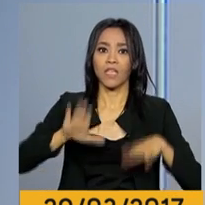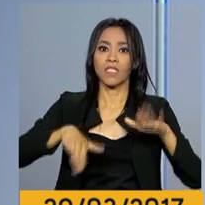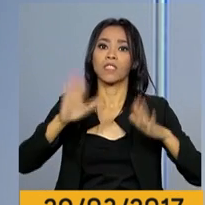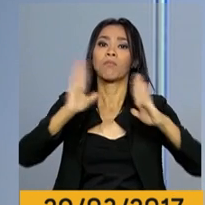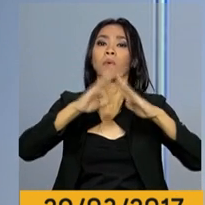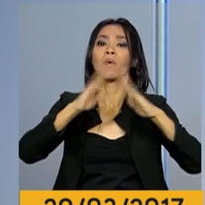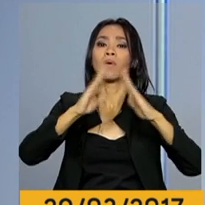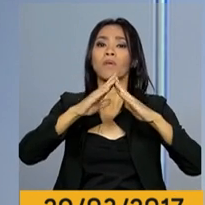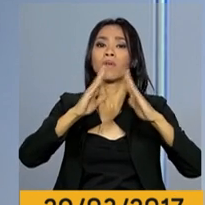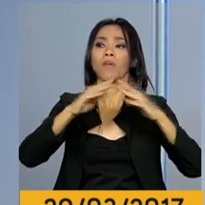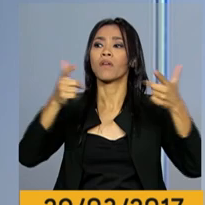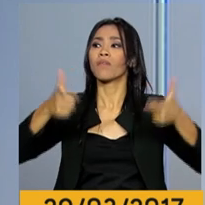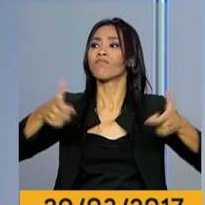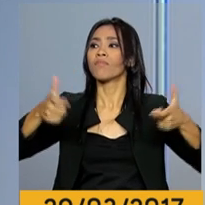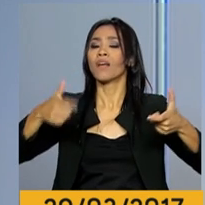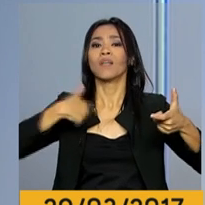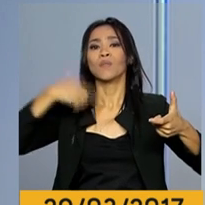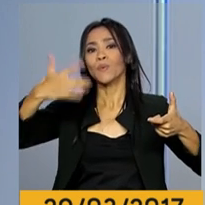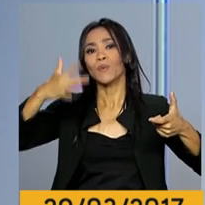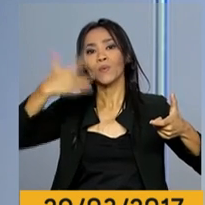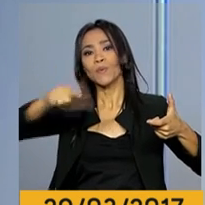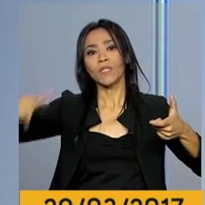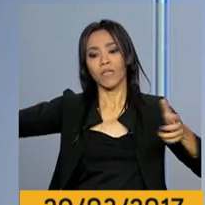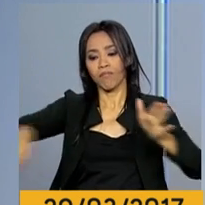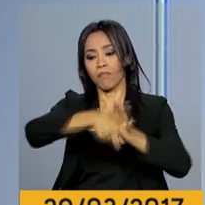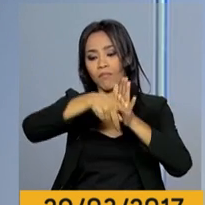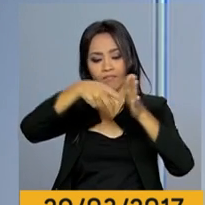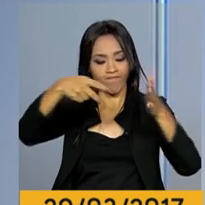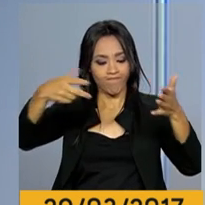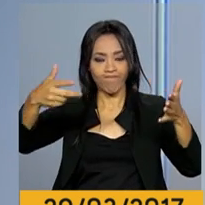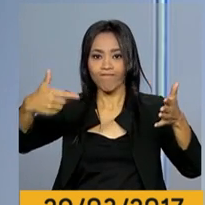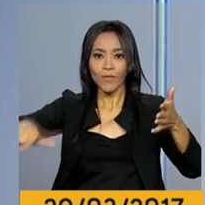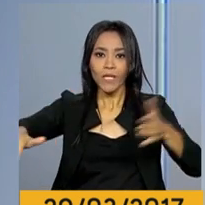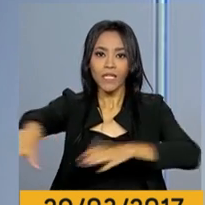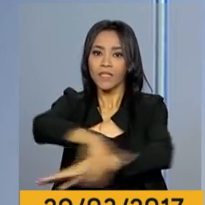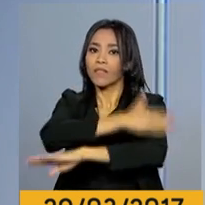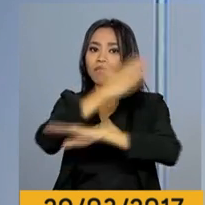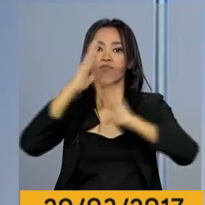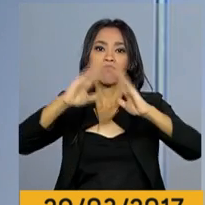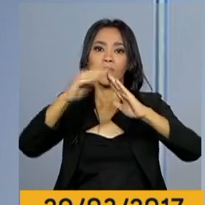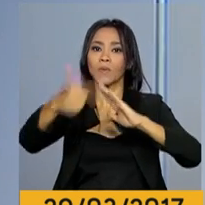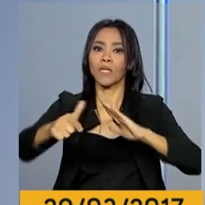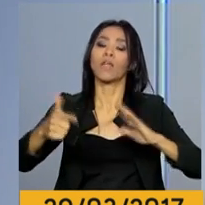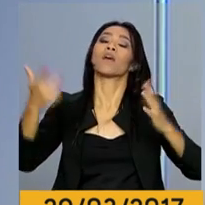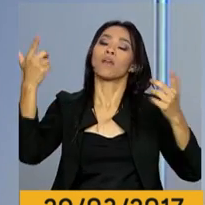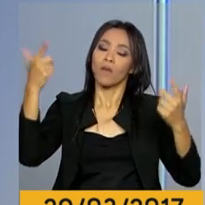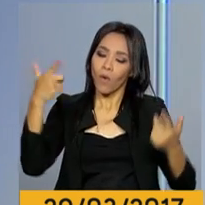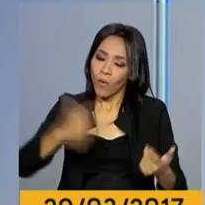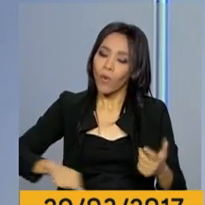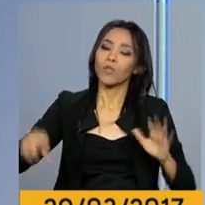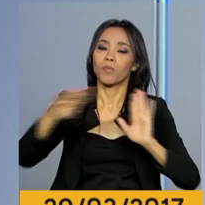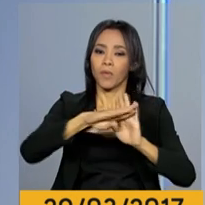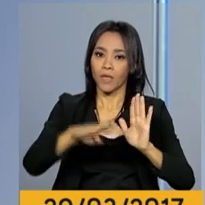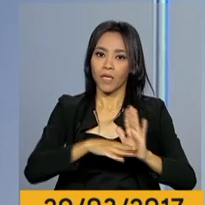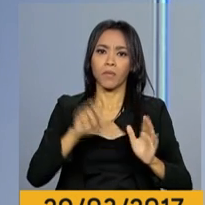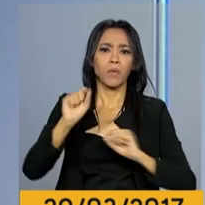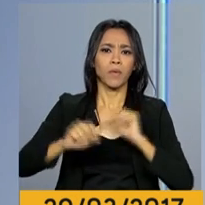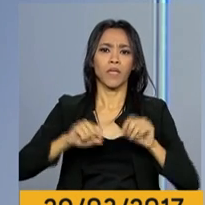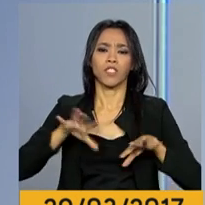habitações não tem posse de propriedade ou seja não têm endereço nós estamos lançando um plano de regularização